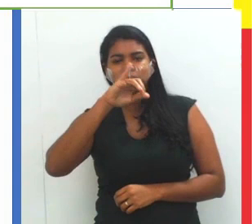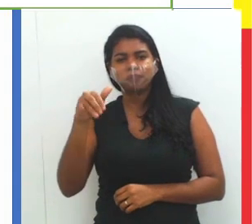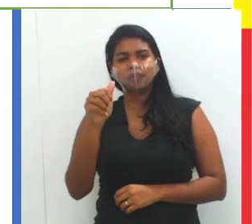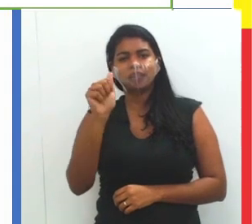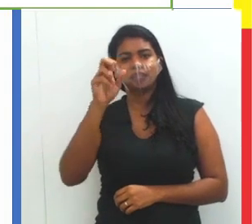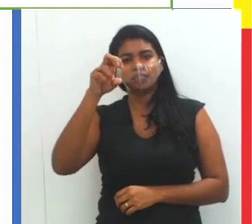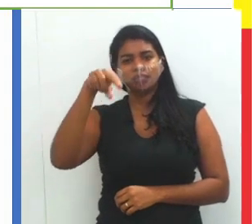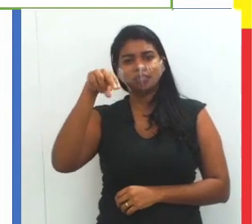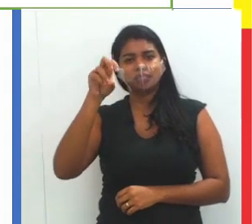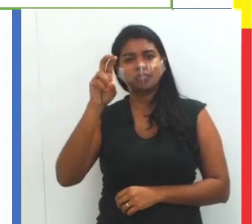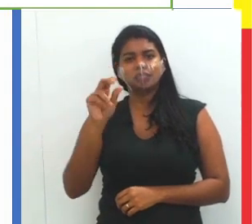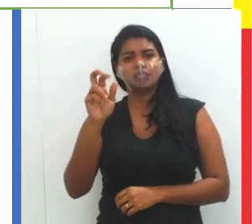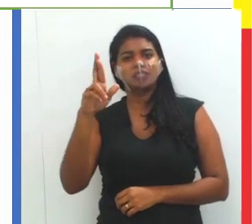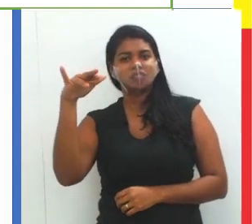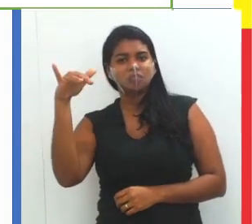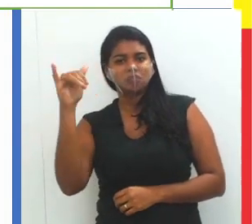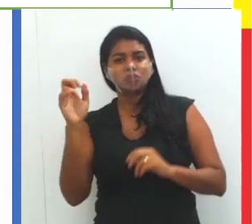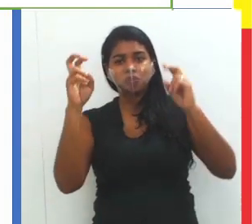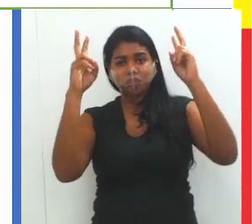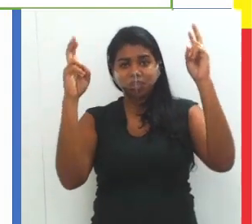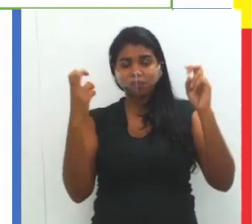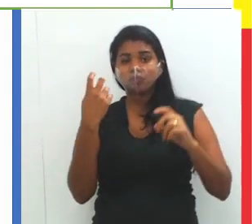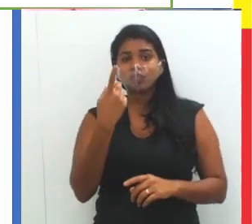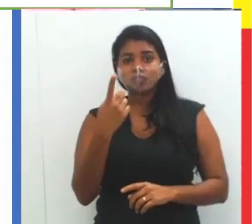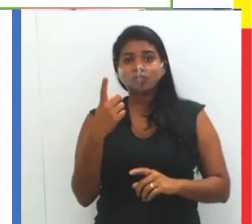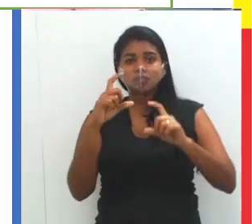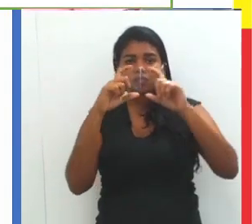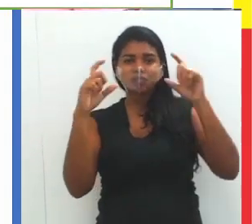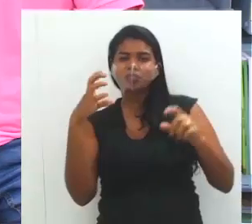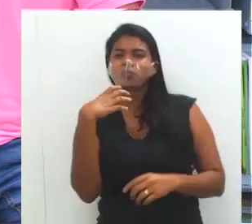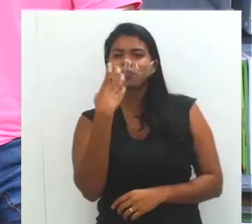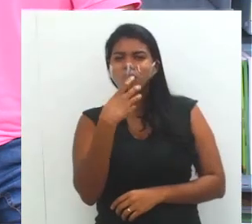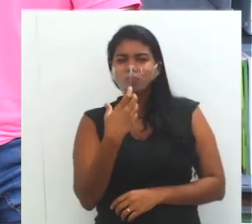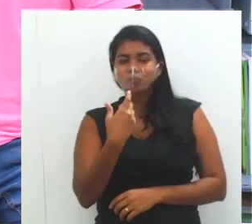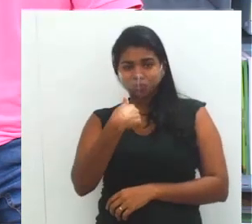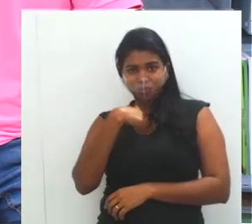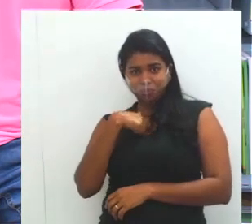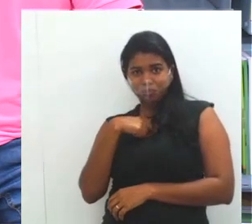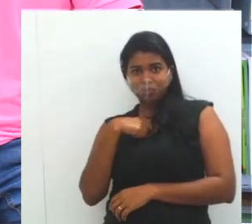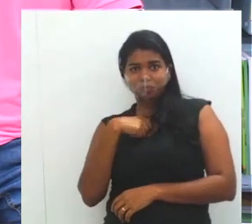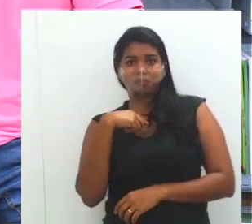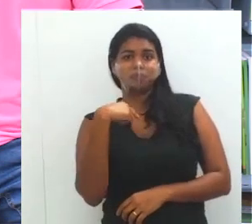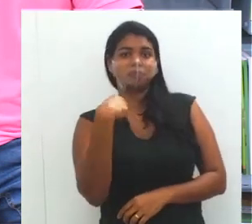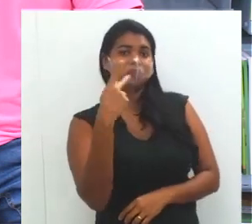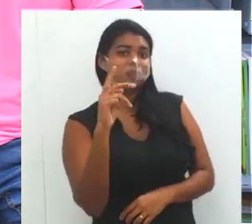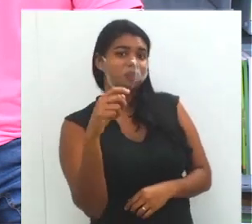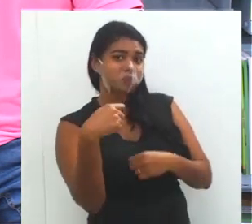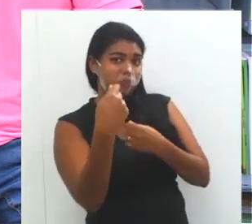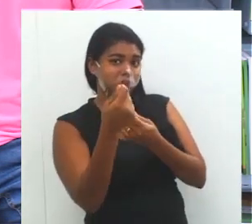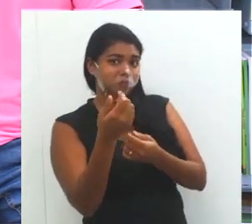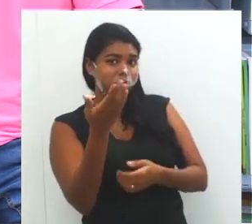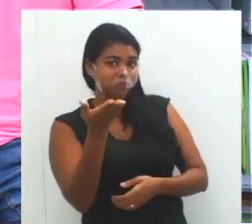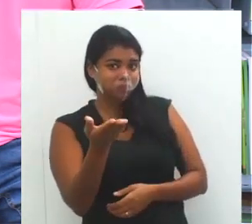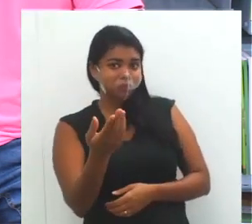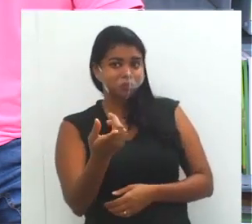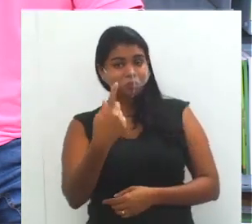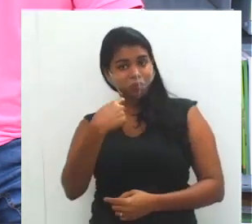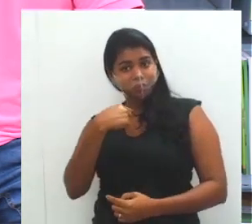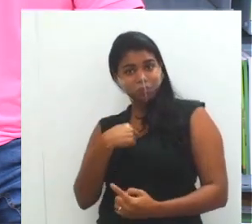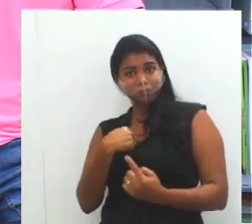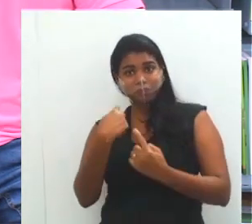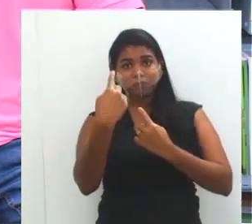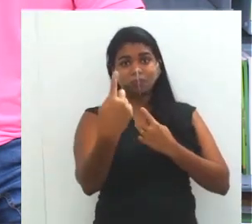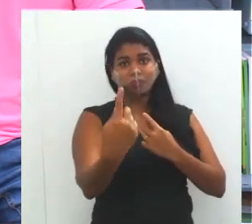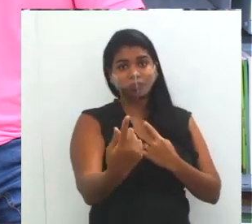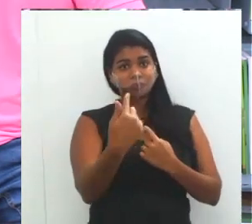seu Januário. Lembrar que é um trecho de uma música, né? Uma para mim, outra para tu, Luiz Gonzaga. Luiz Gonzaga